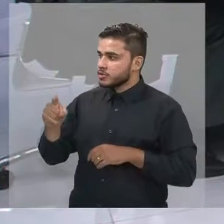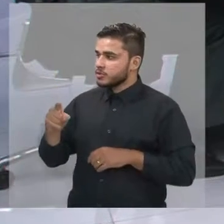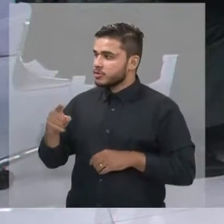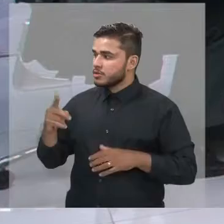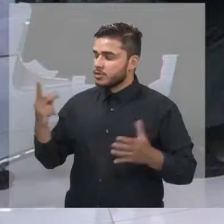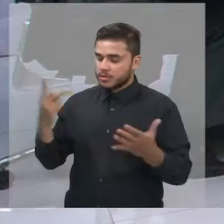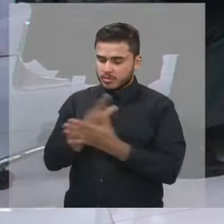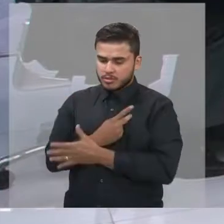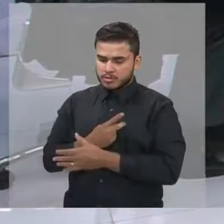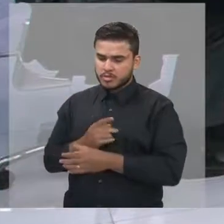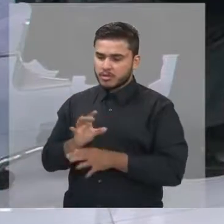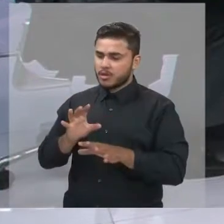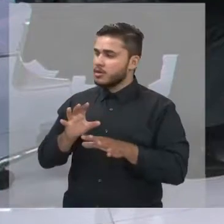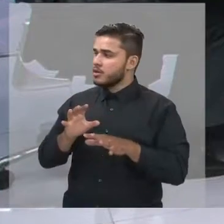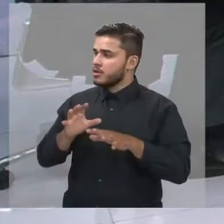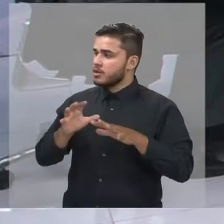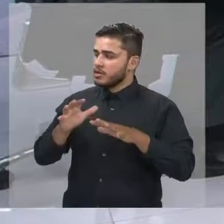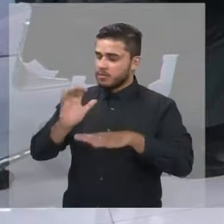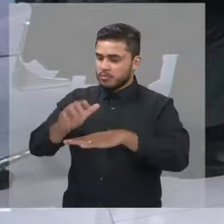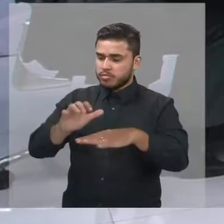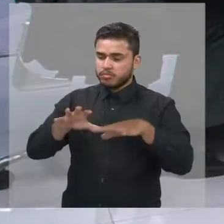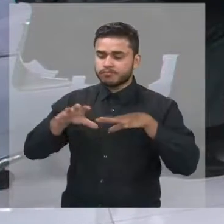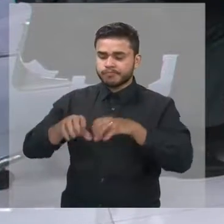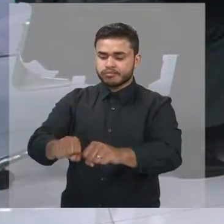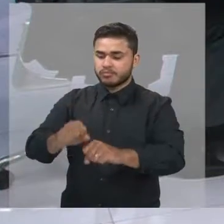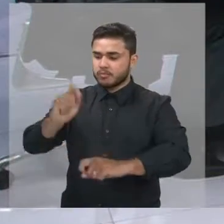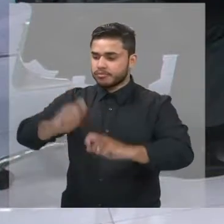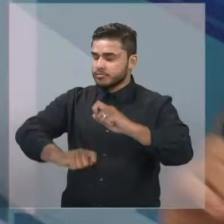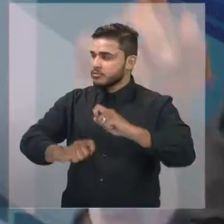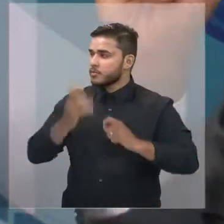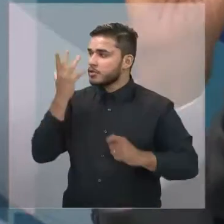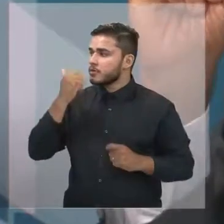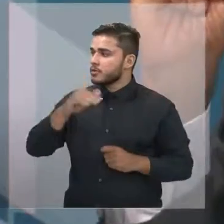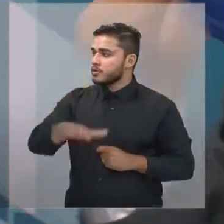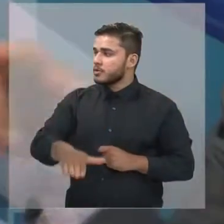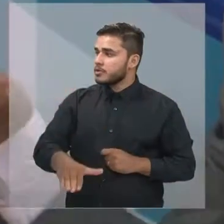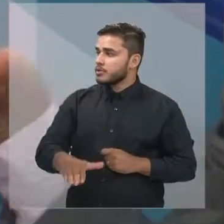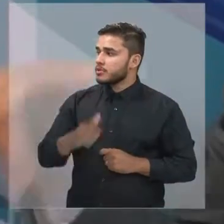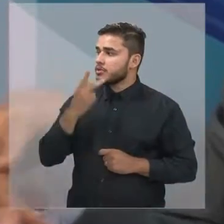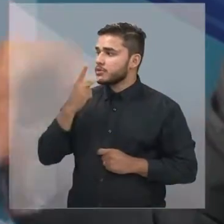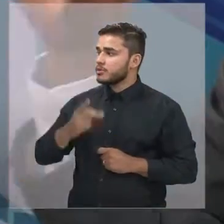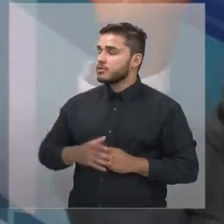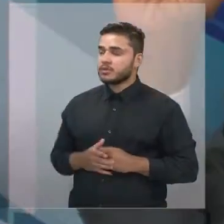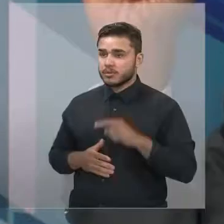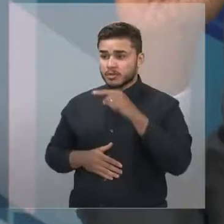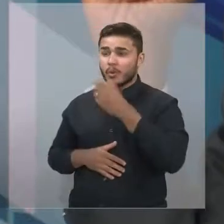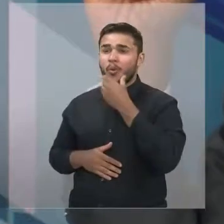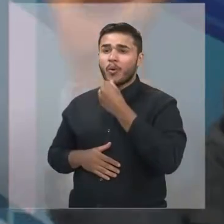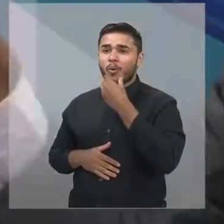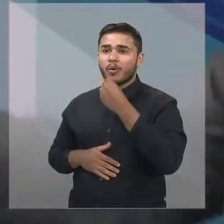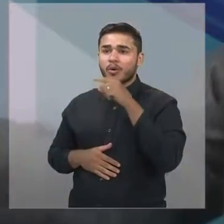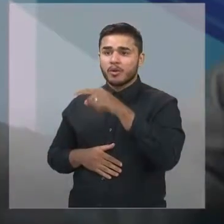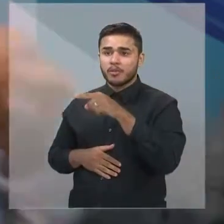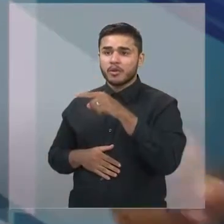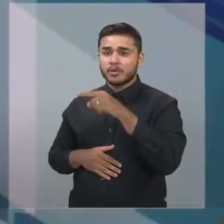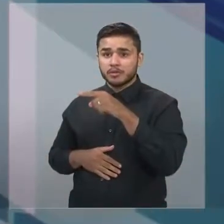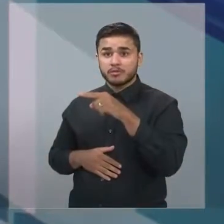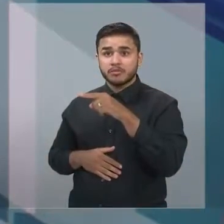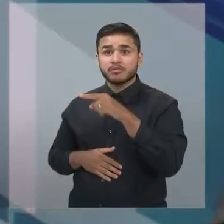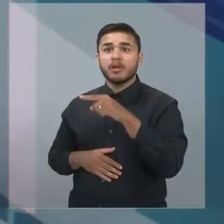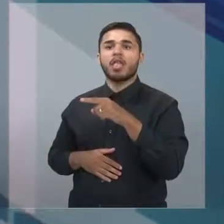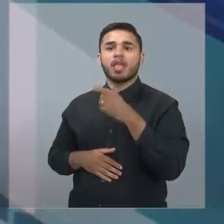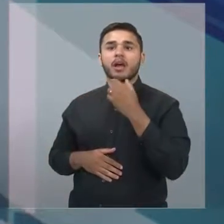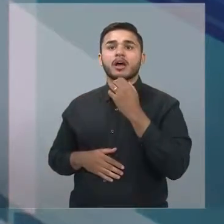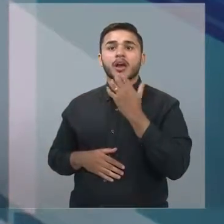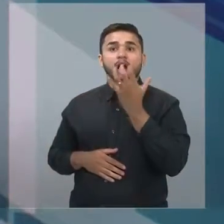criança. Tiraram a roupa desse indivíduo, imobilizaram os braços e as pernas, deixaram o indivíduo nu e botaram um pitbull para comer a genitália desse